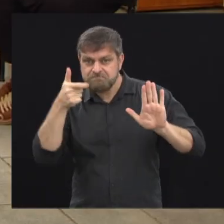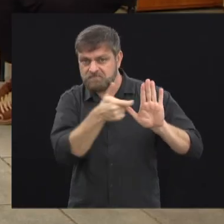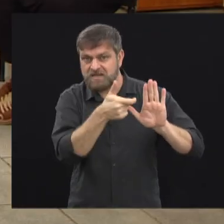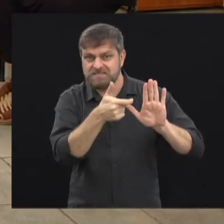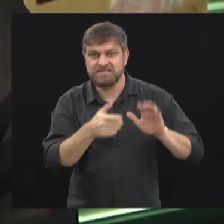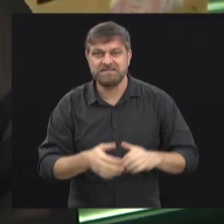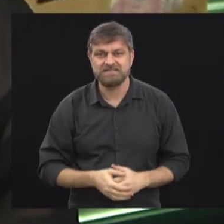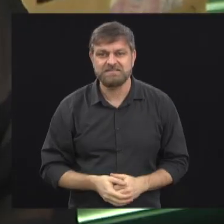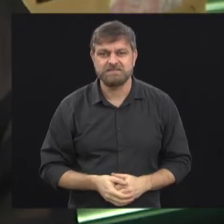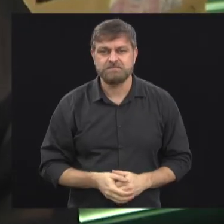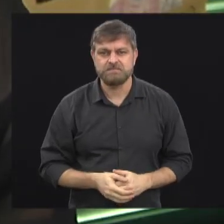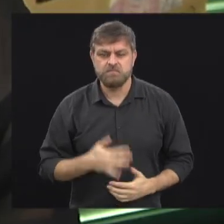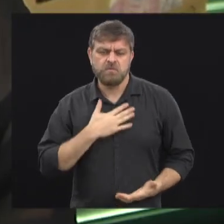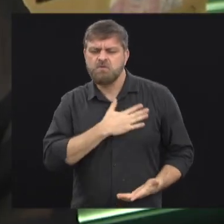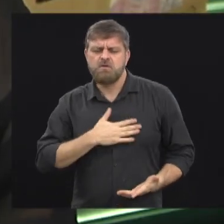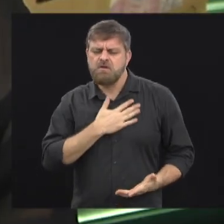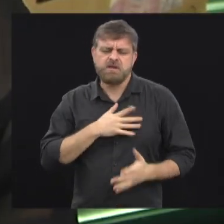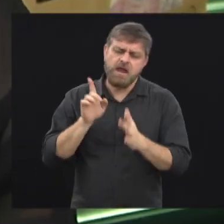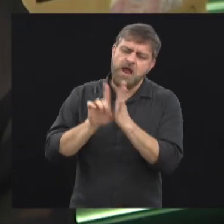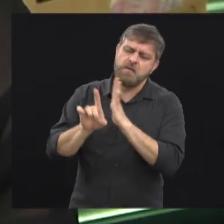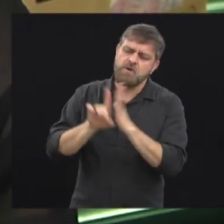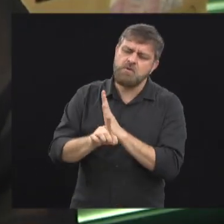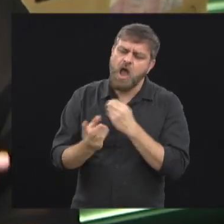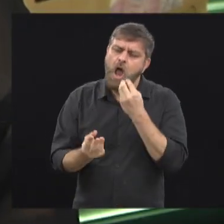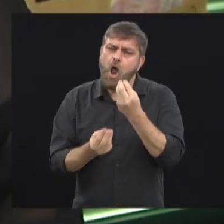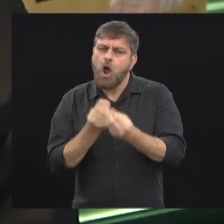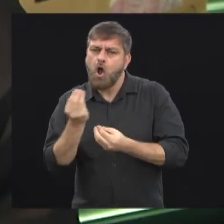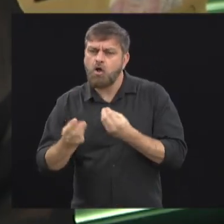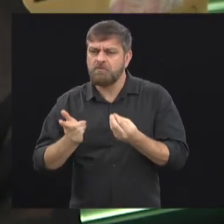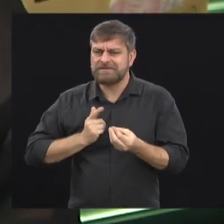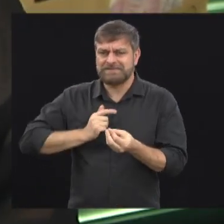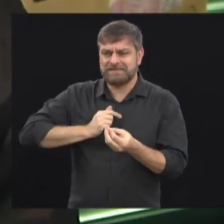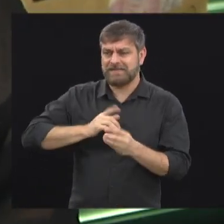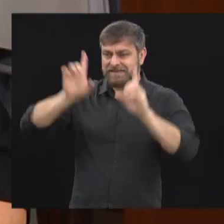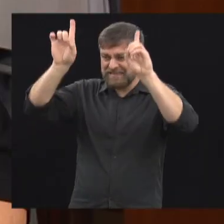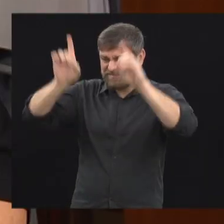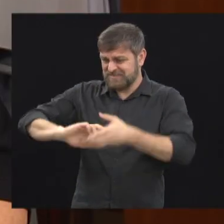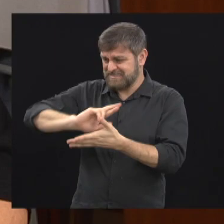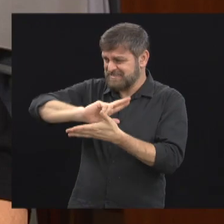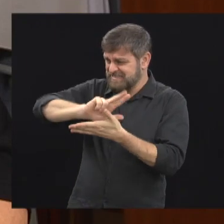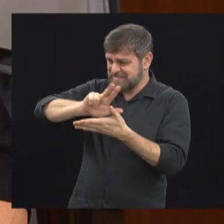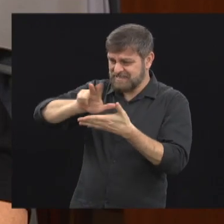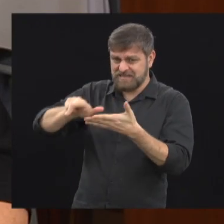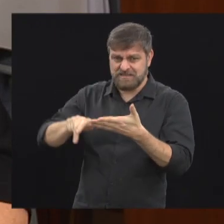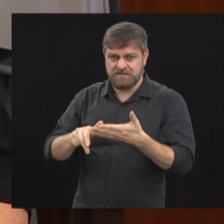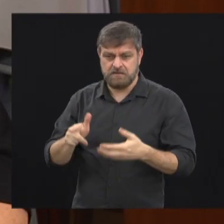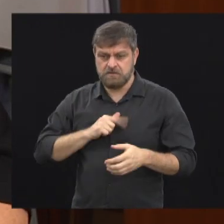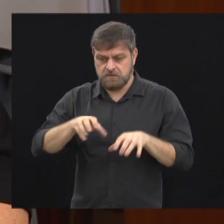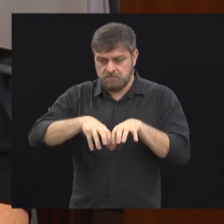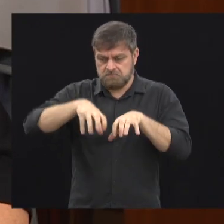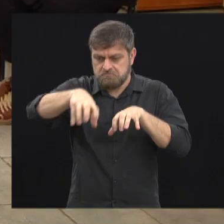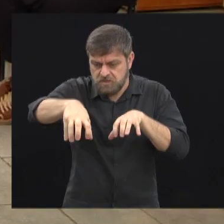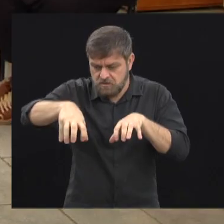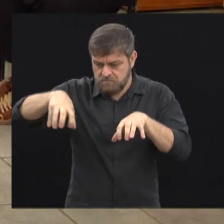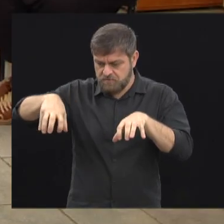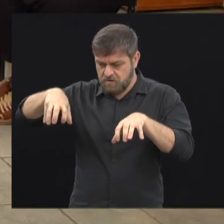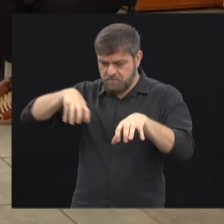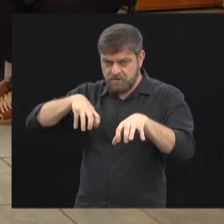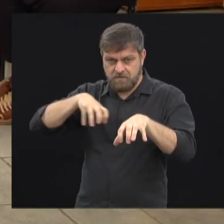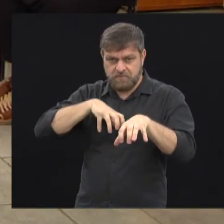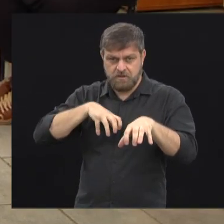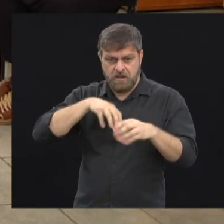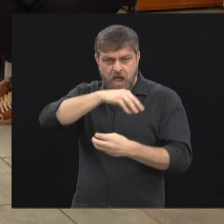muito. E gostaria de saber assim, como são vários tipos de deficiência, não tem divisão nas atividades? Vocês